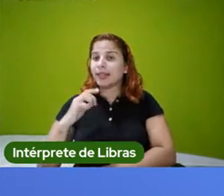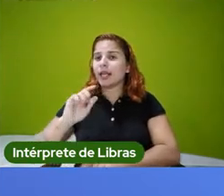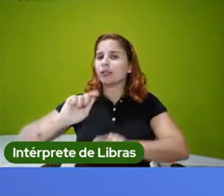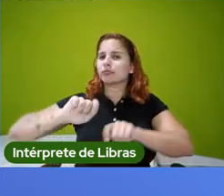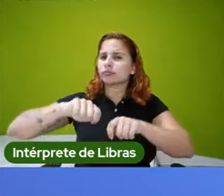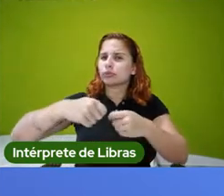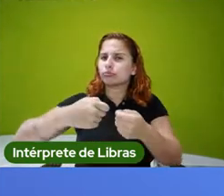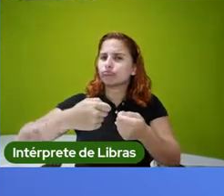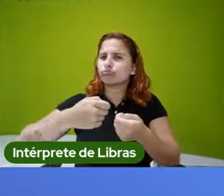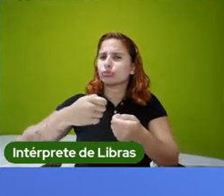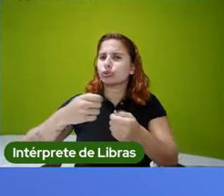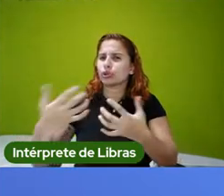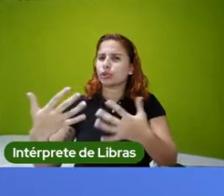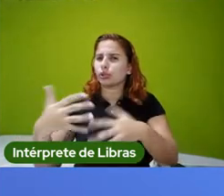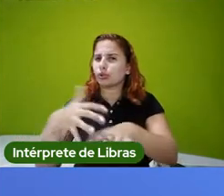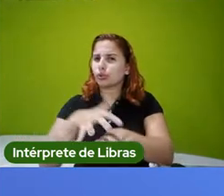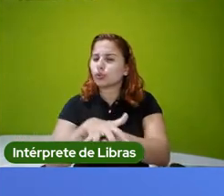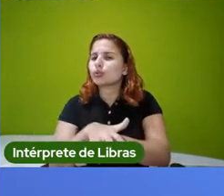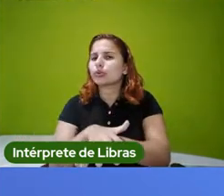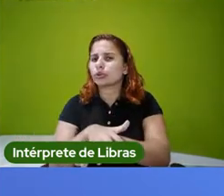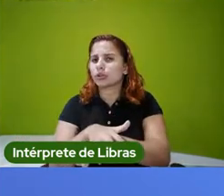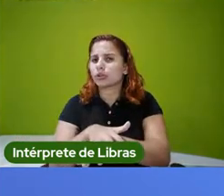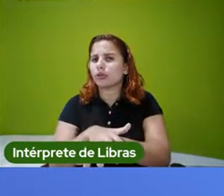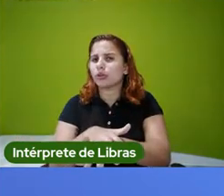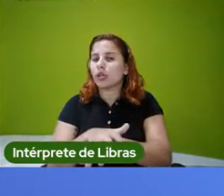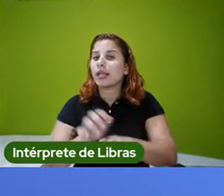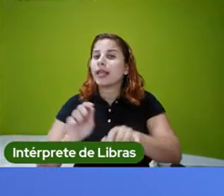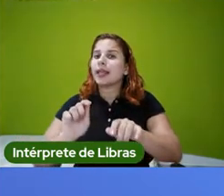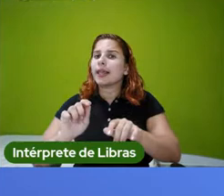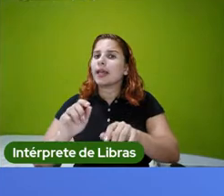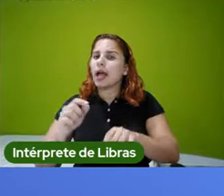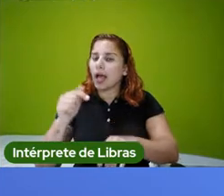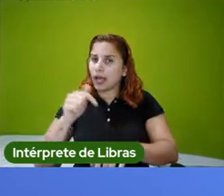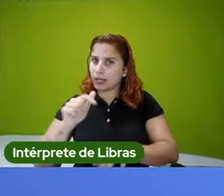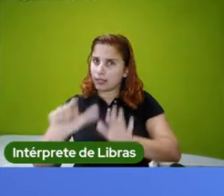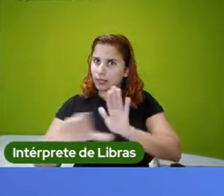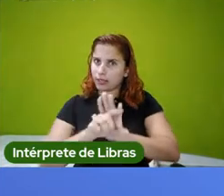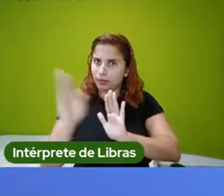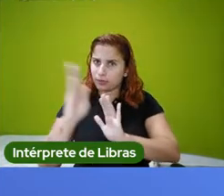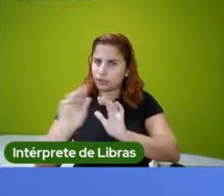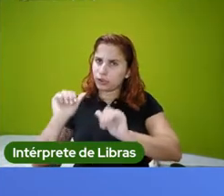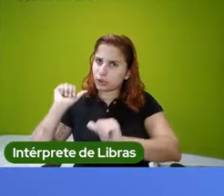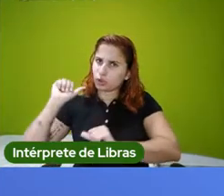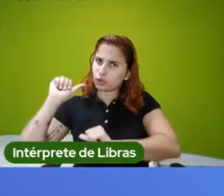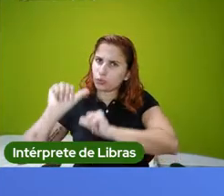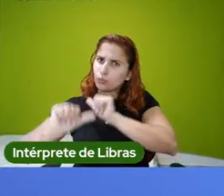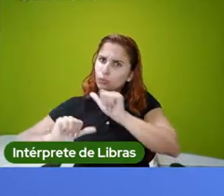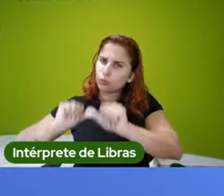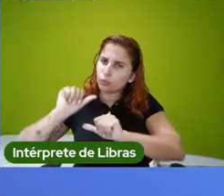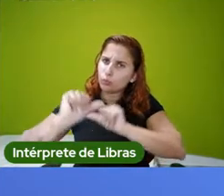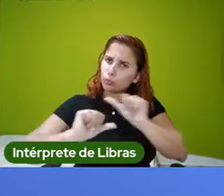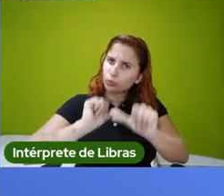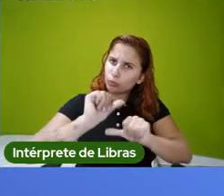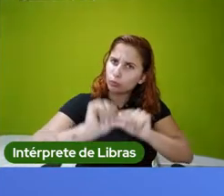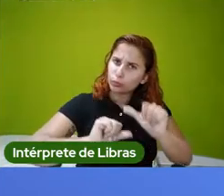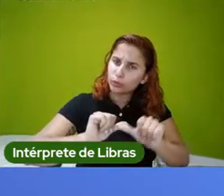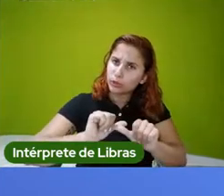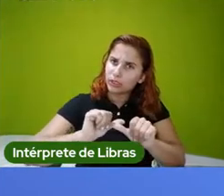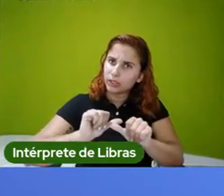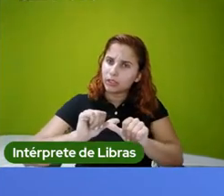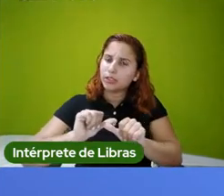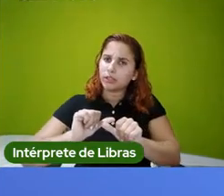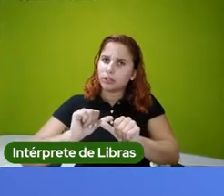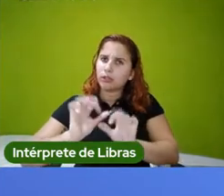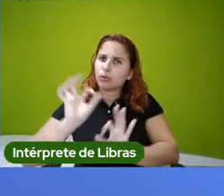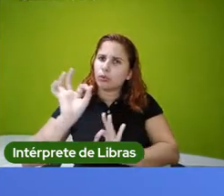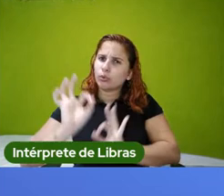Inclusão, que permite, né, a legislação brasileira se alterou em 2015, esse auxílio foi regulamentado tardiamente,